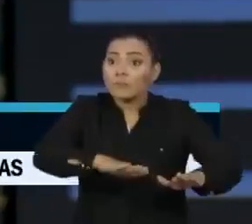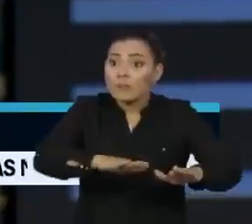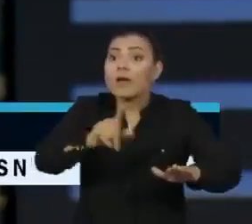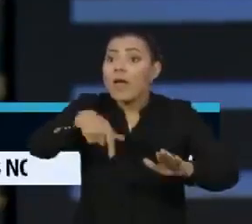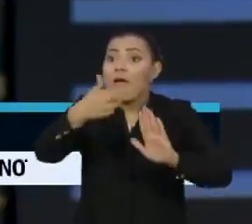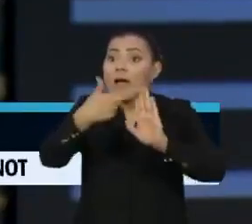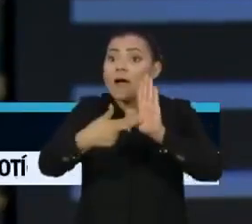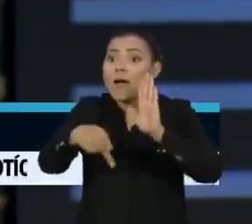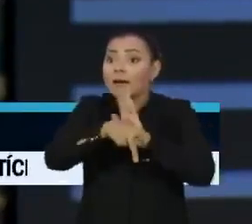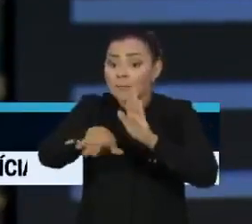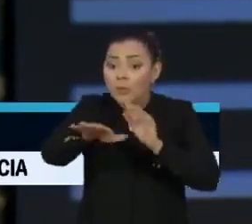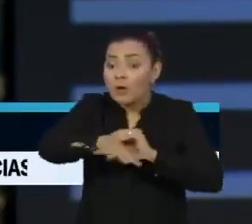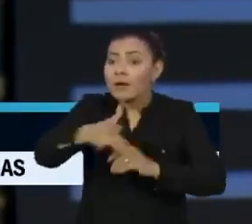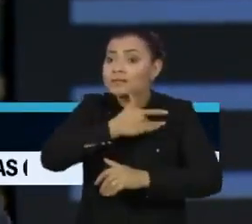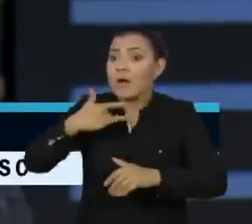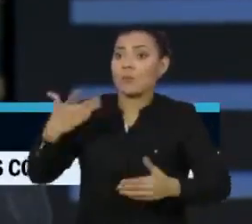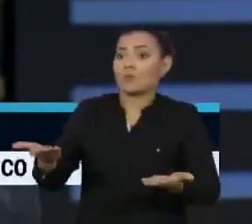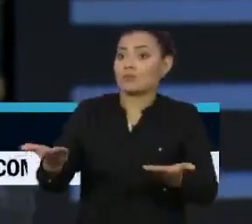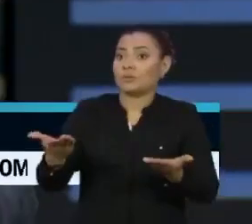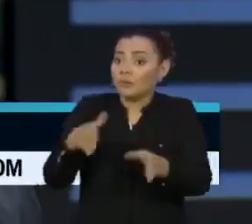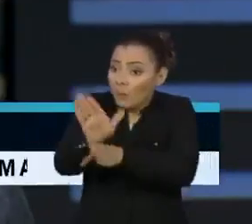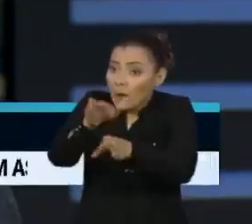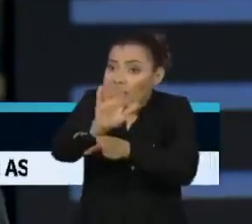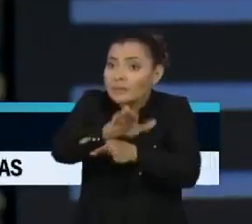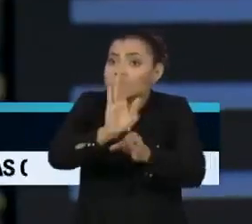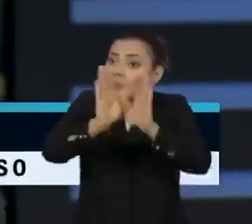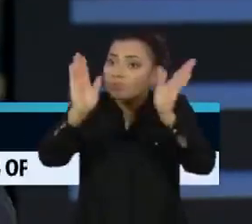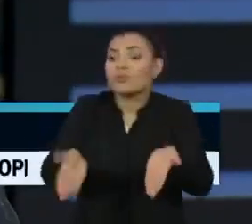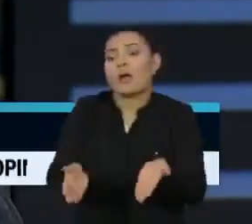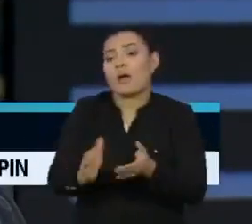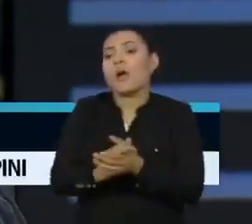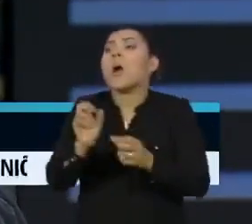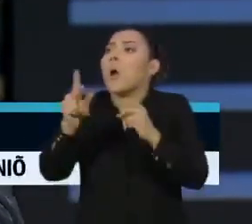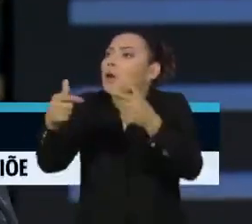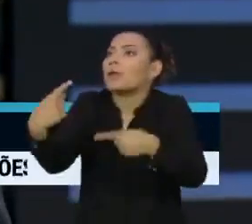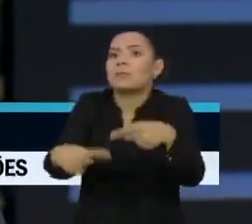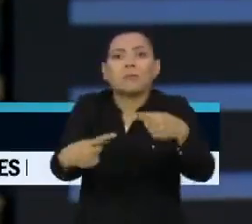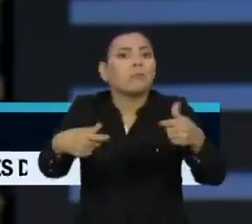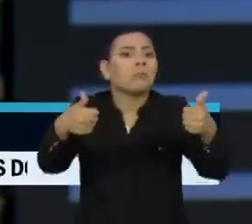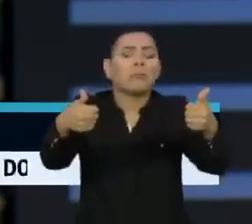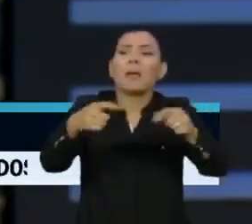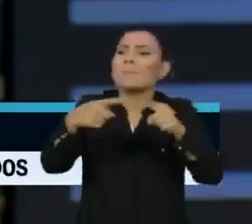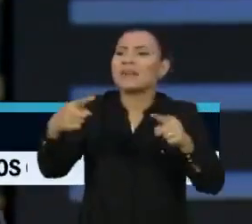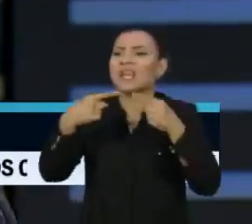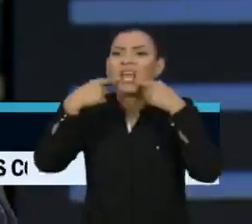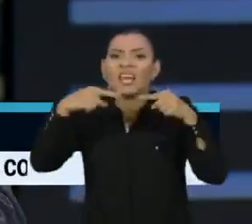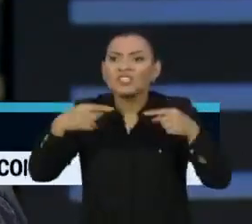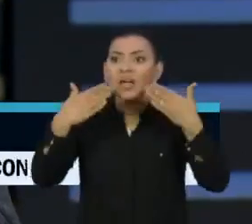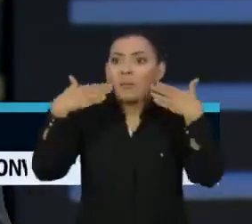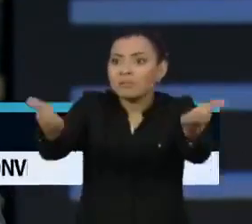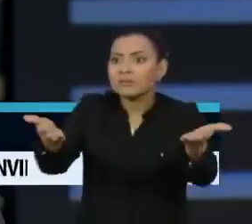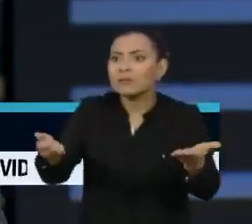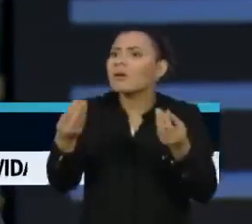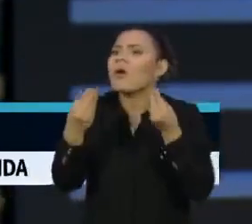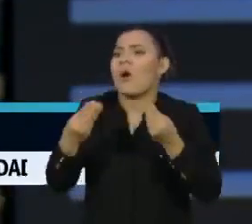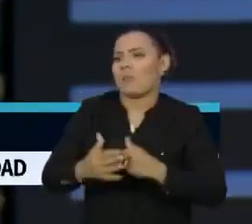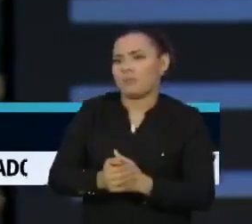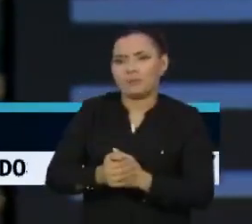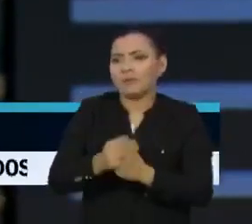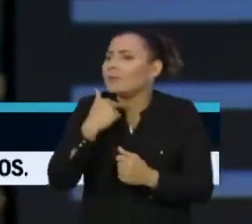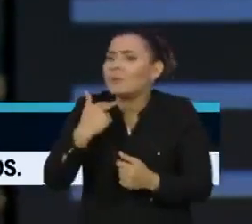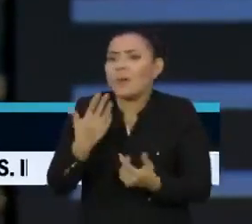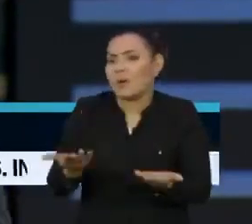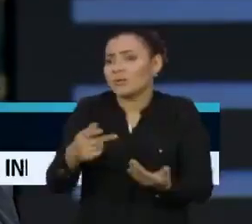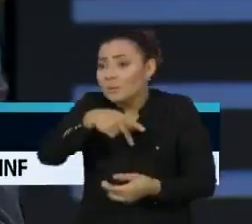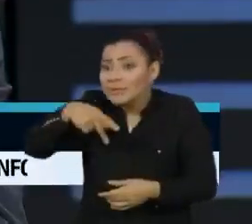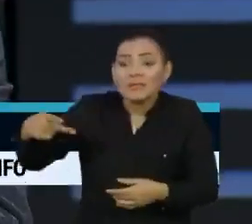razão sanitária científica para isso é pode ser discutida pode ser de batida mas não questionada não não se